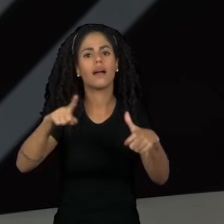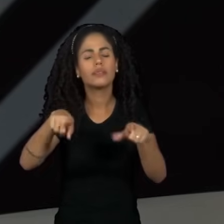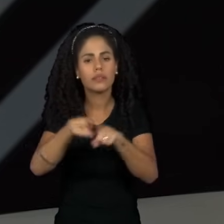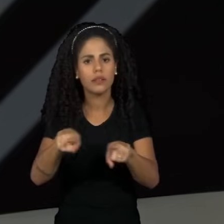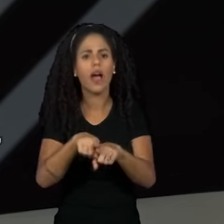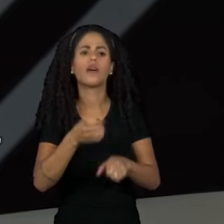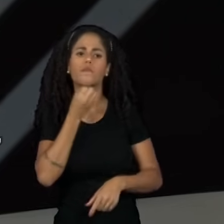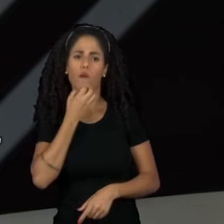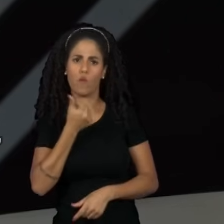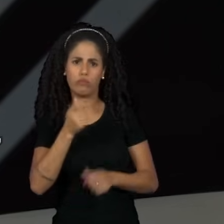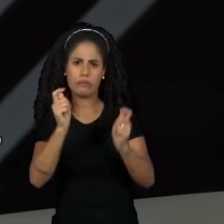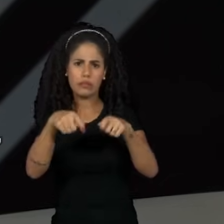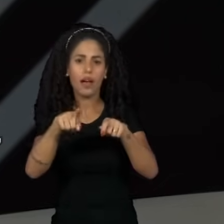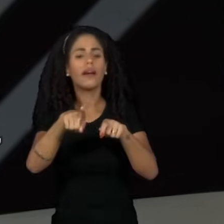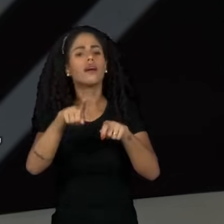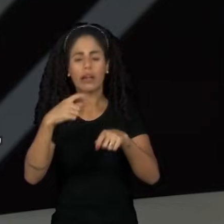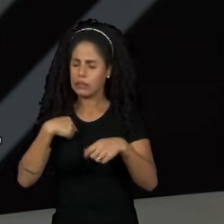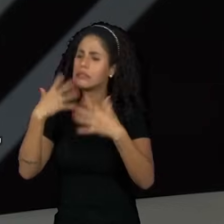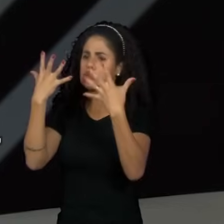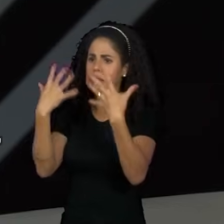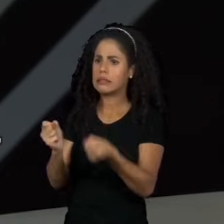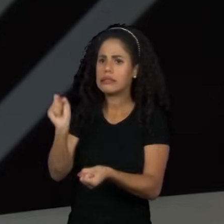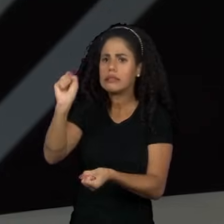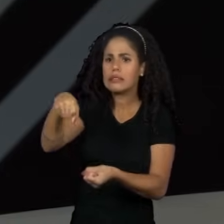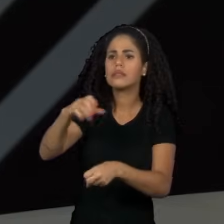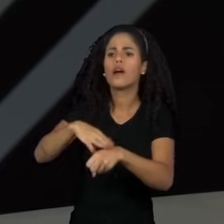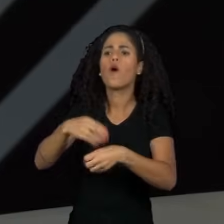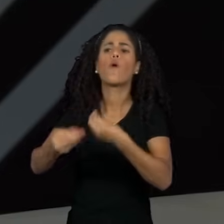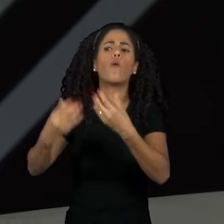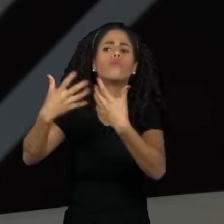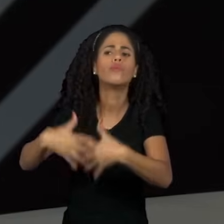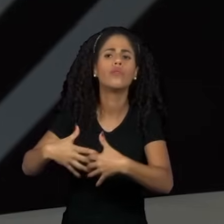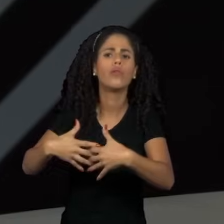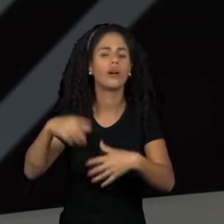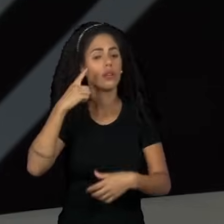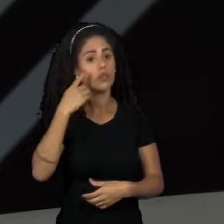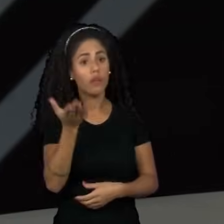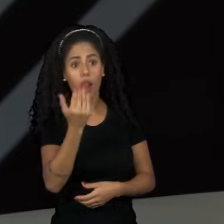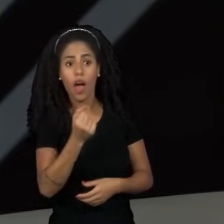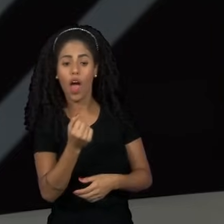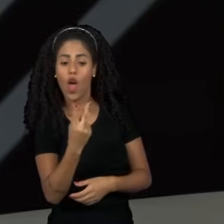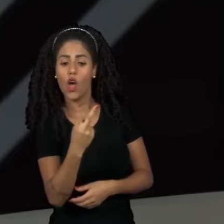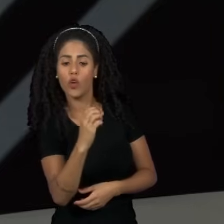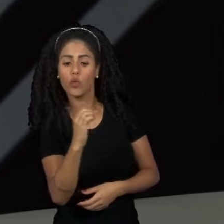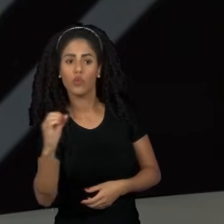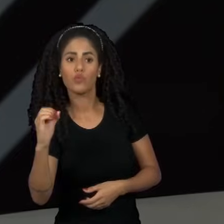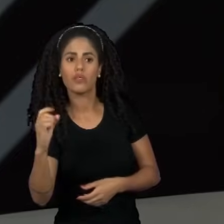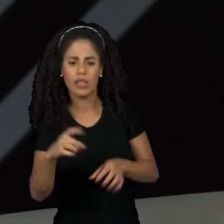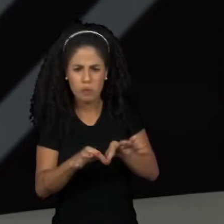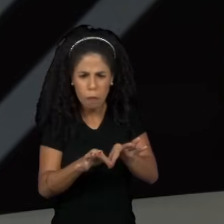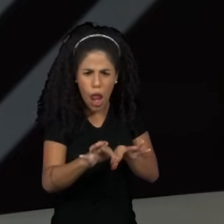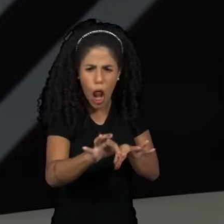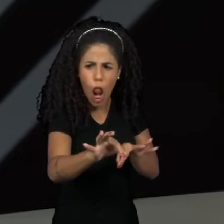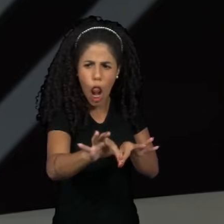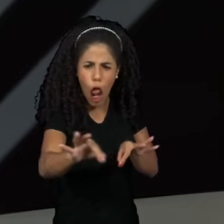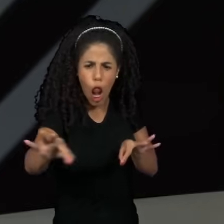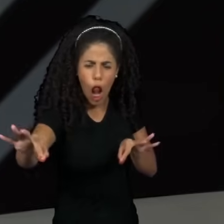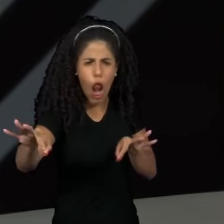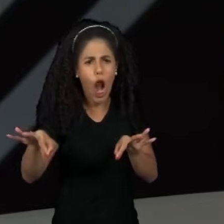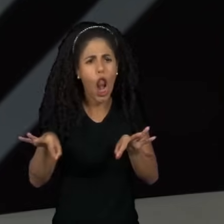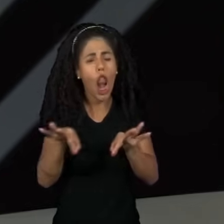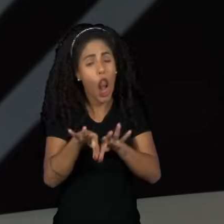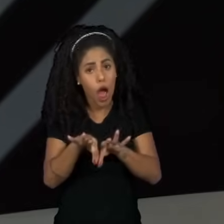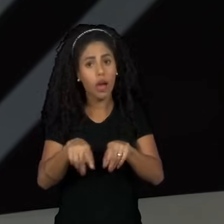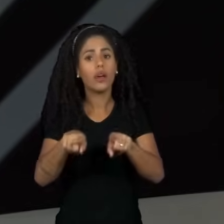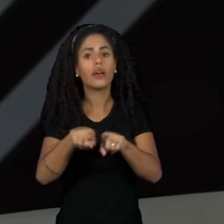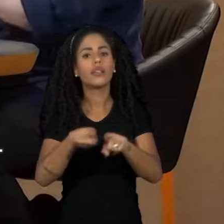bastante. E ele disse, sim, agora vejo, funciona. Agora tu vai buscar terra, tem que ser mais que 200 hectares, e tem que